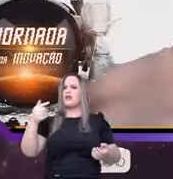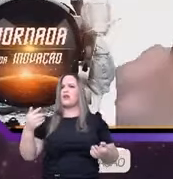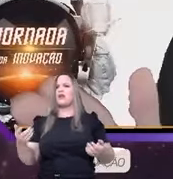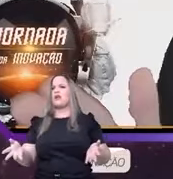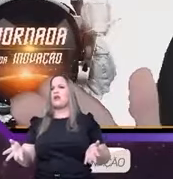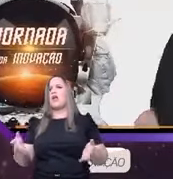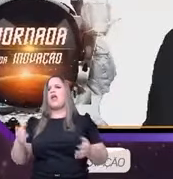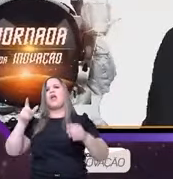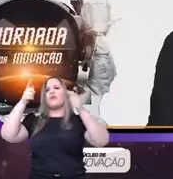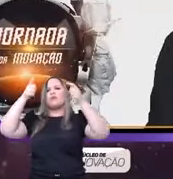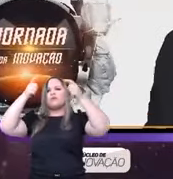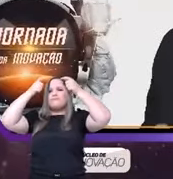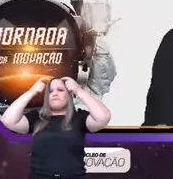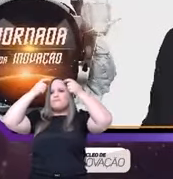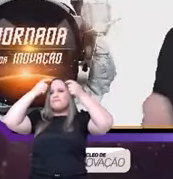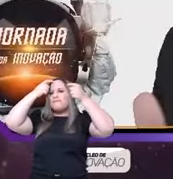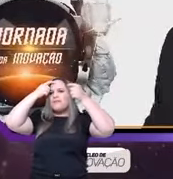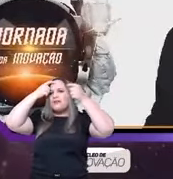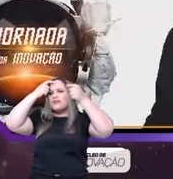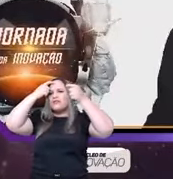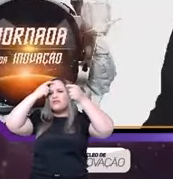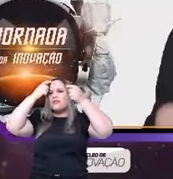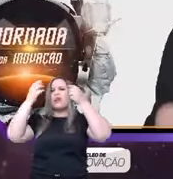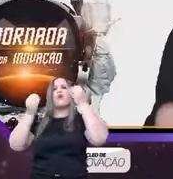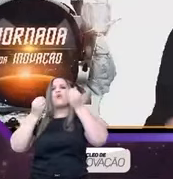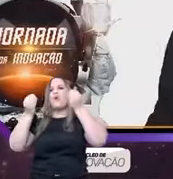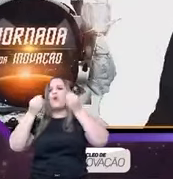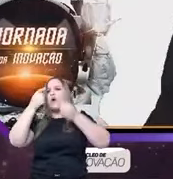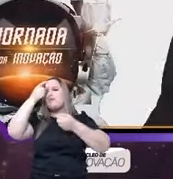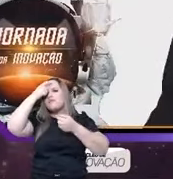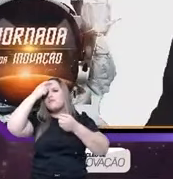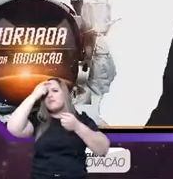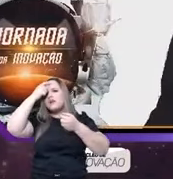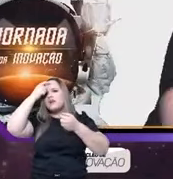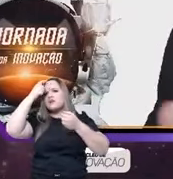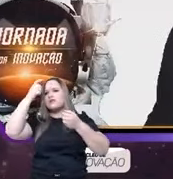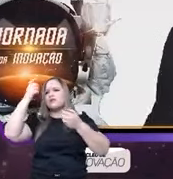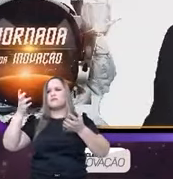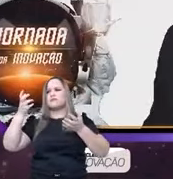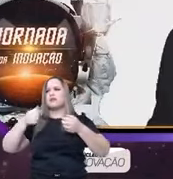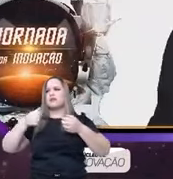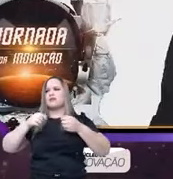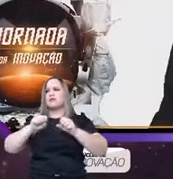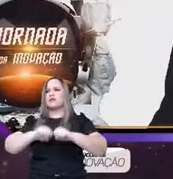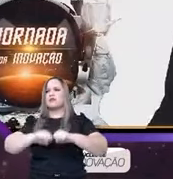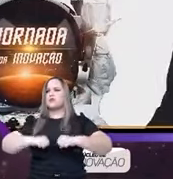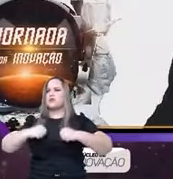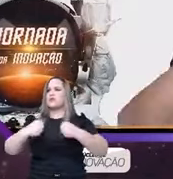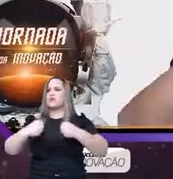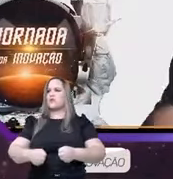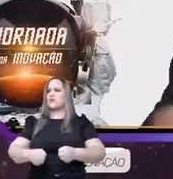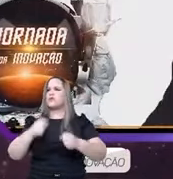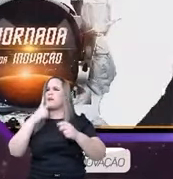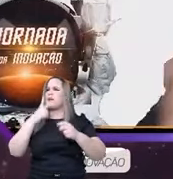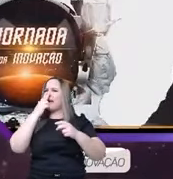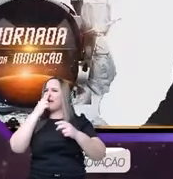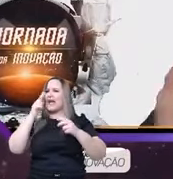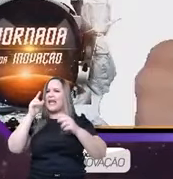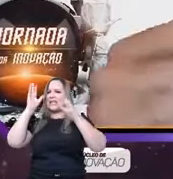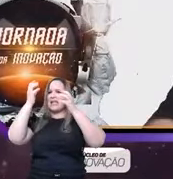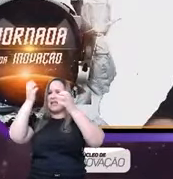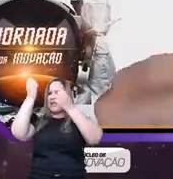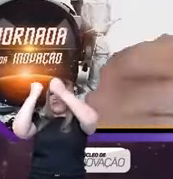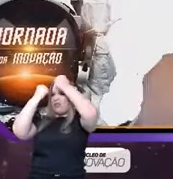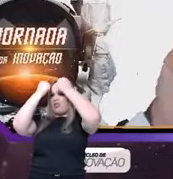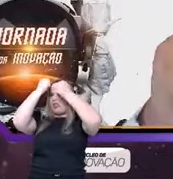estado mental é o meu mindset. Então eu preciso ter um estado mental, isso significaria uma lavagem cerebral? Ou um mindset que a